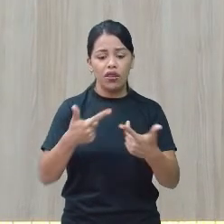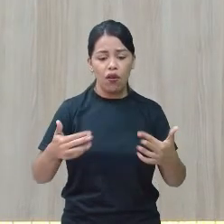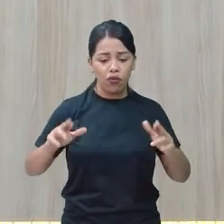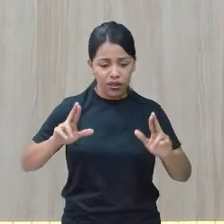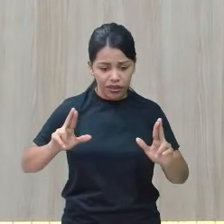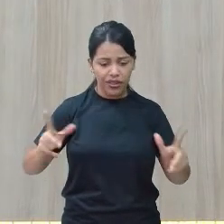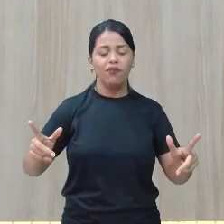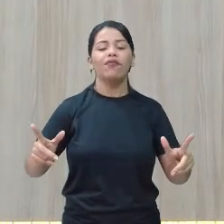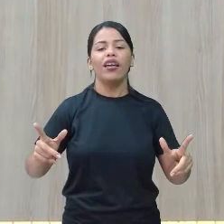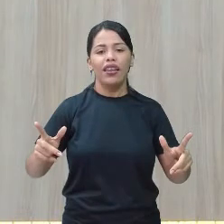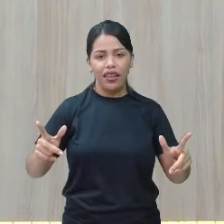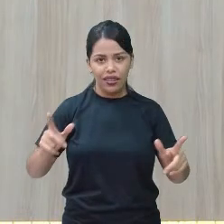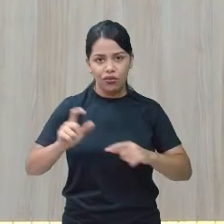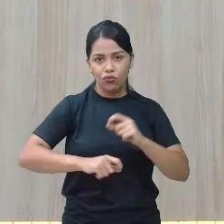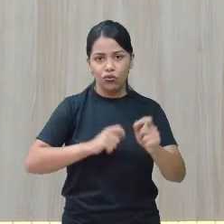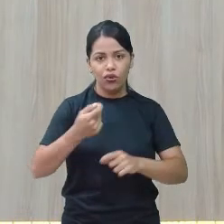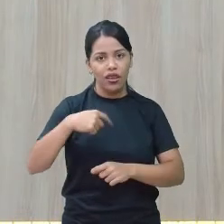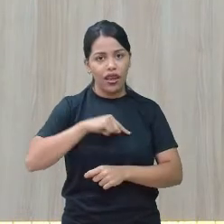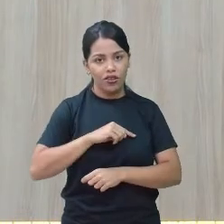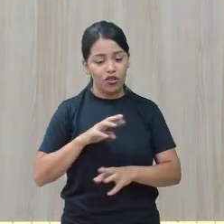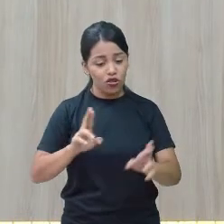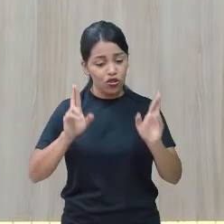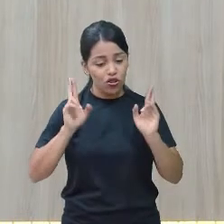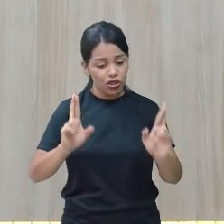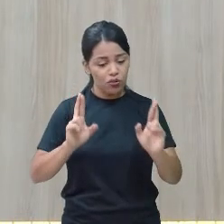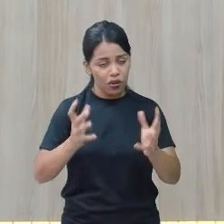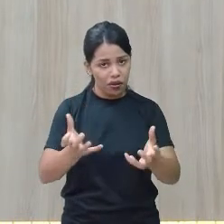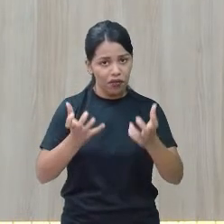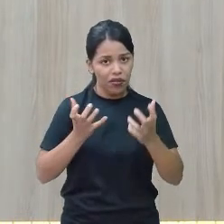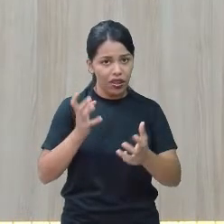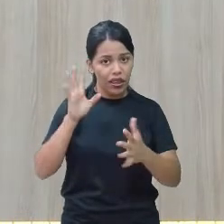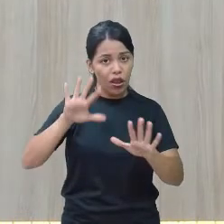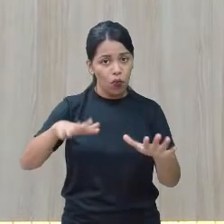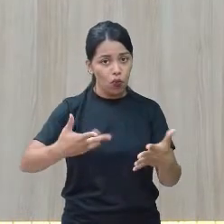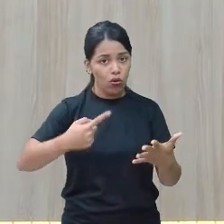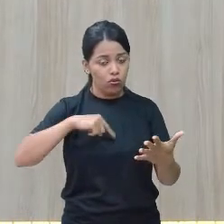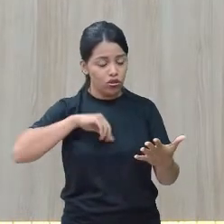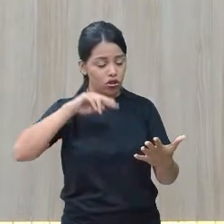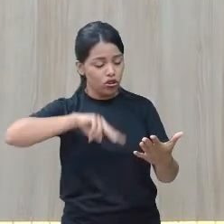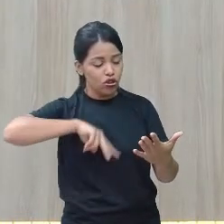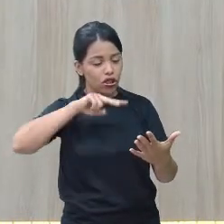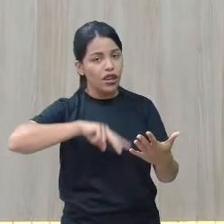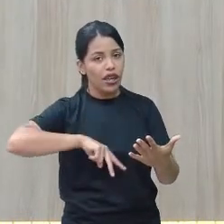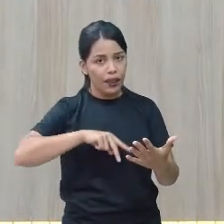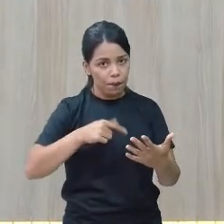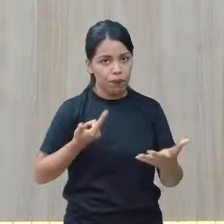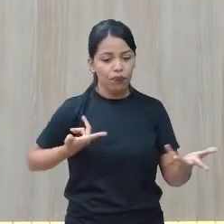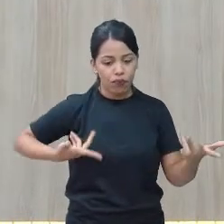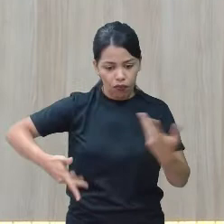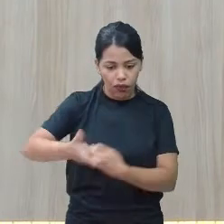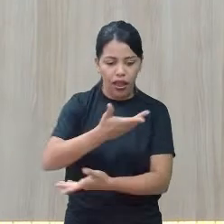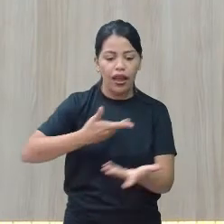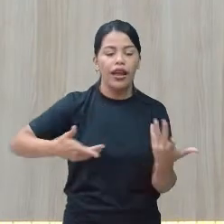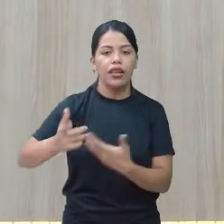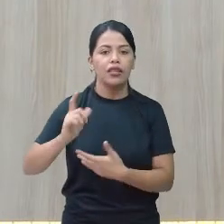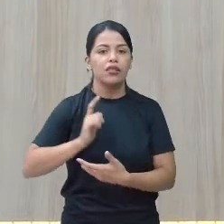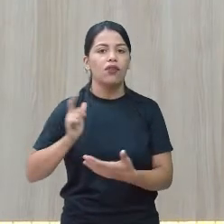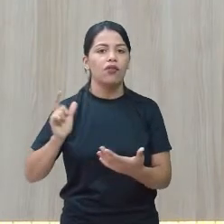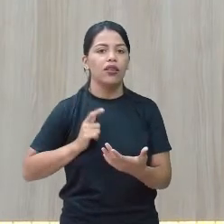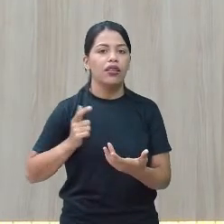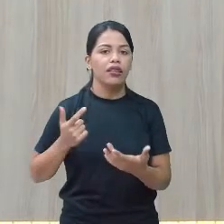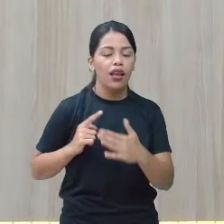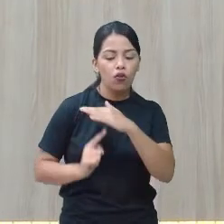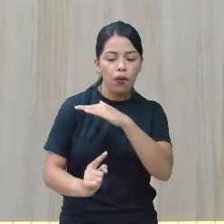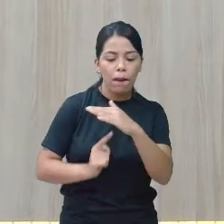esperado por quem estava lendo o poema. Então, é exatamente isso a relação que se estabelece entre as